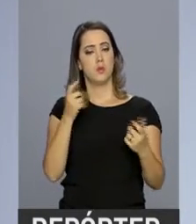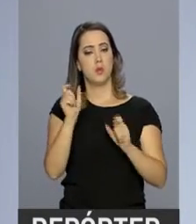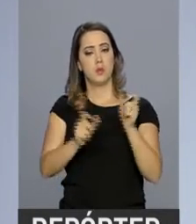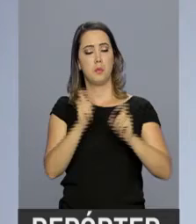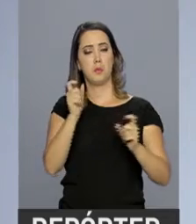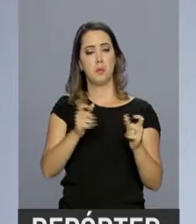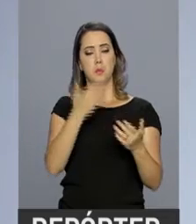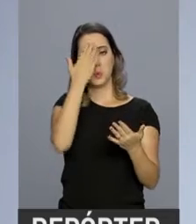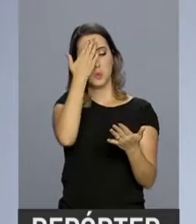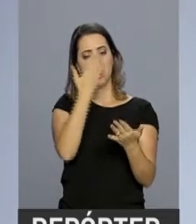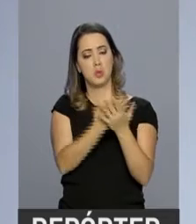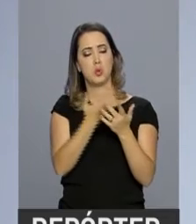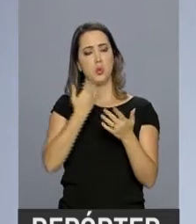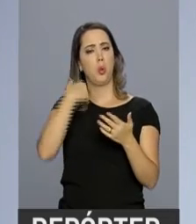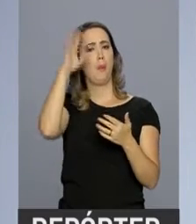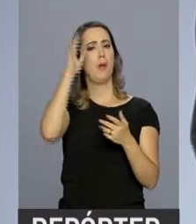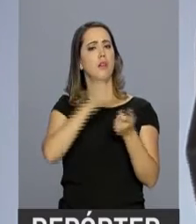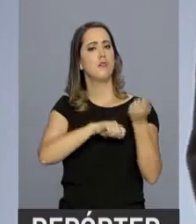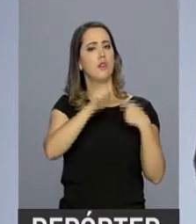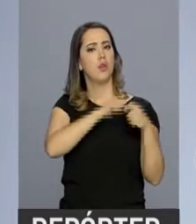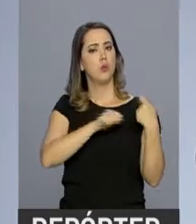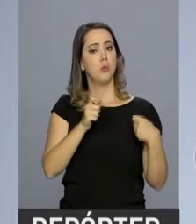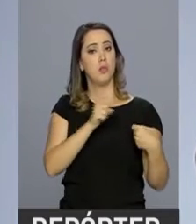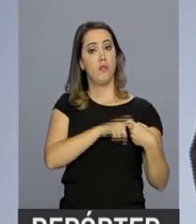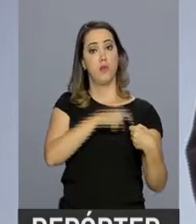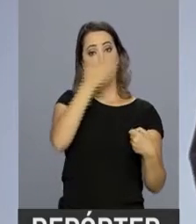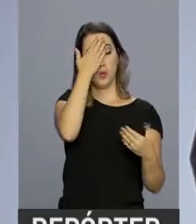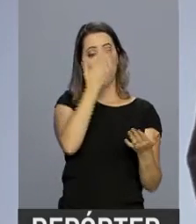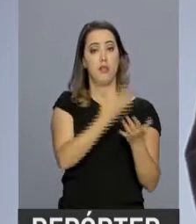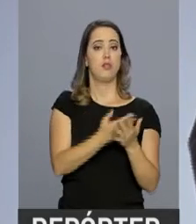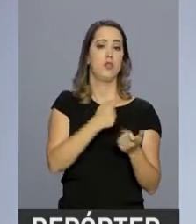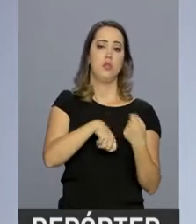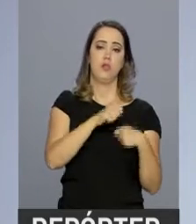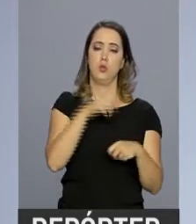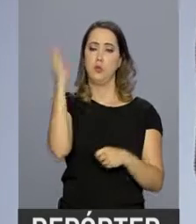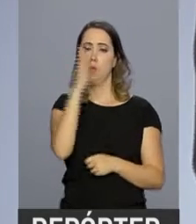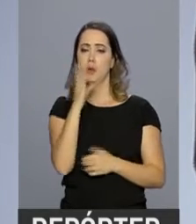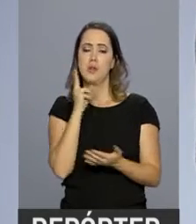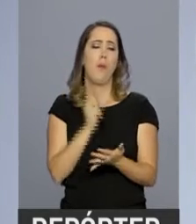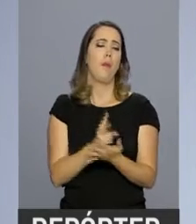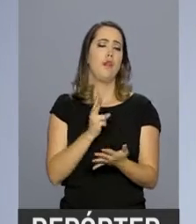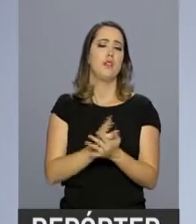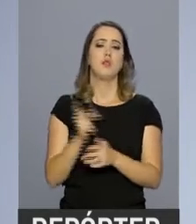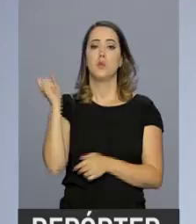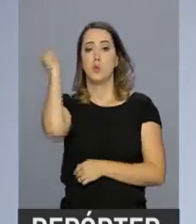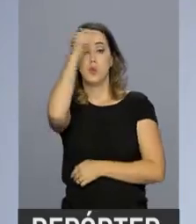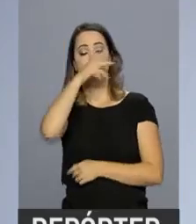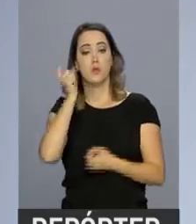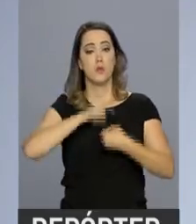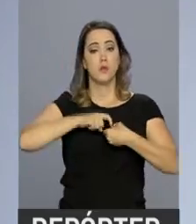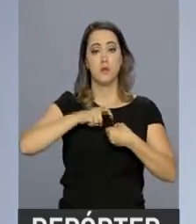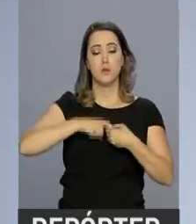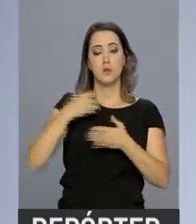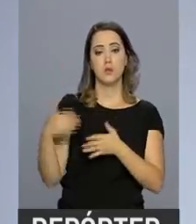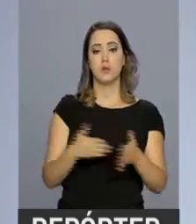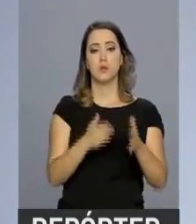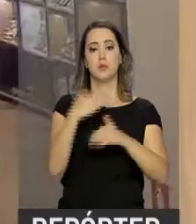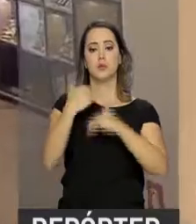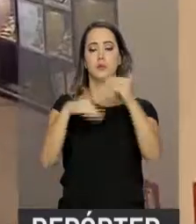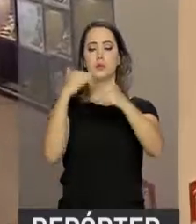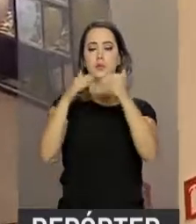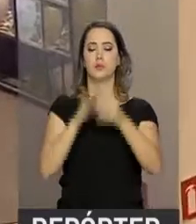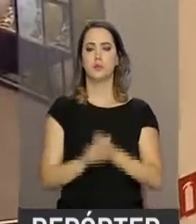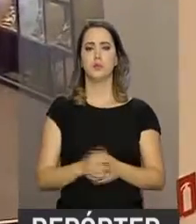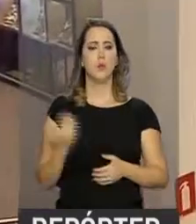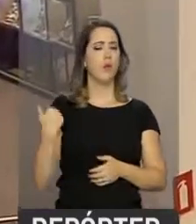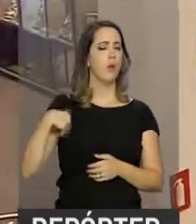confiança da economia está de volta. O Brasil, com todas as dificuldades, retomou o caminho do crescimento.